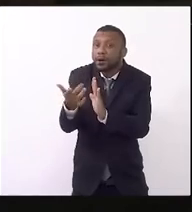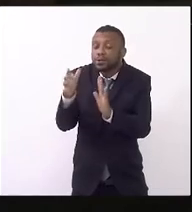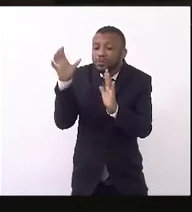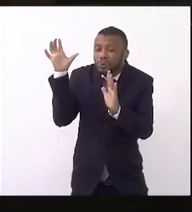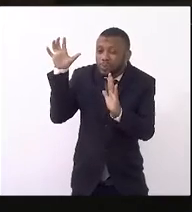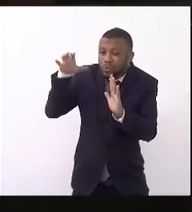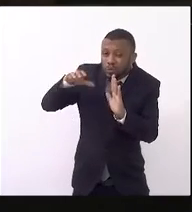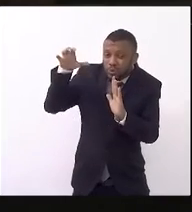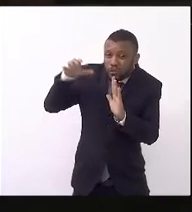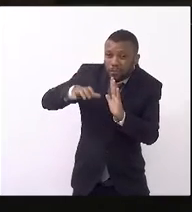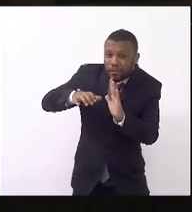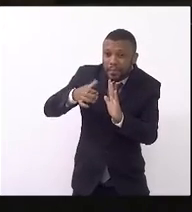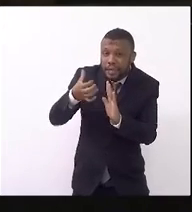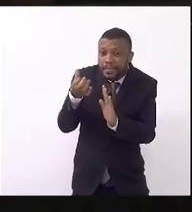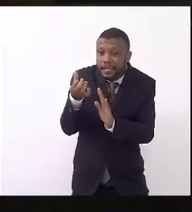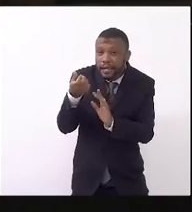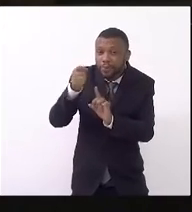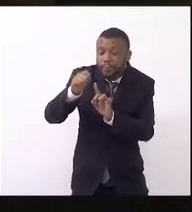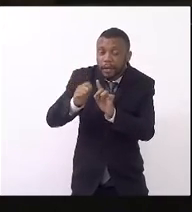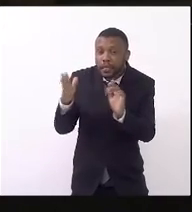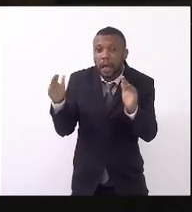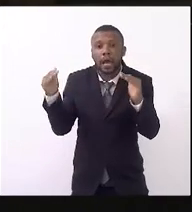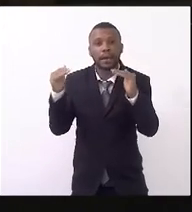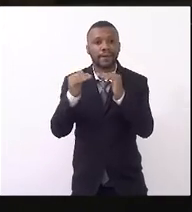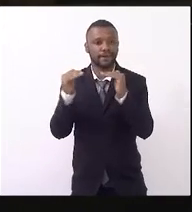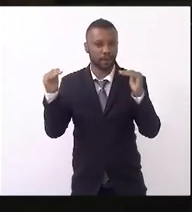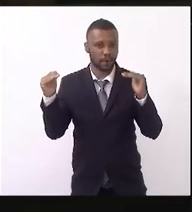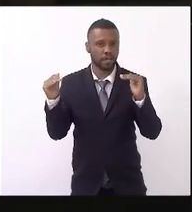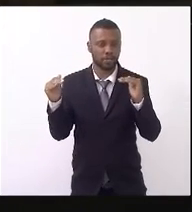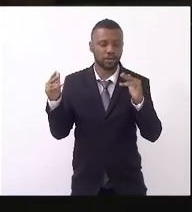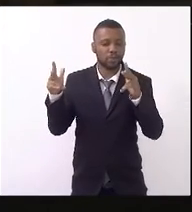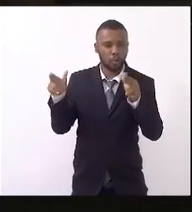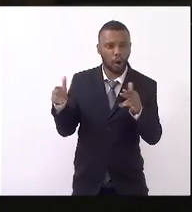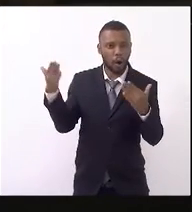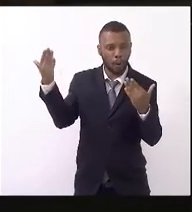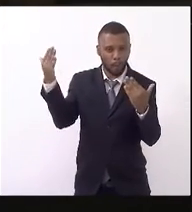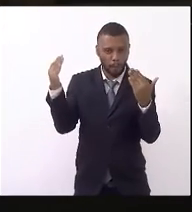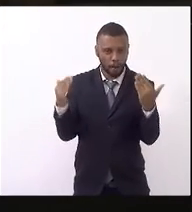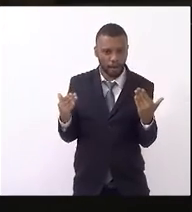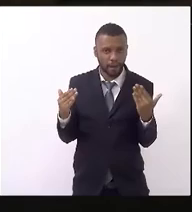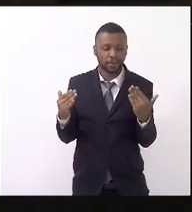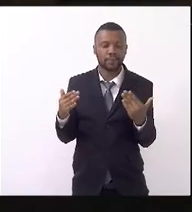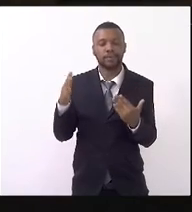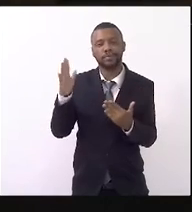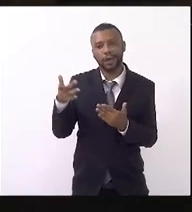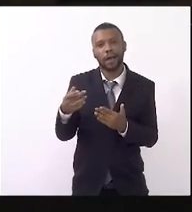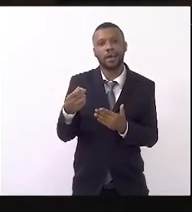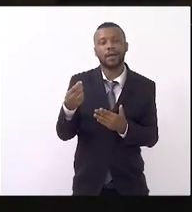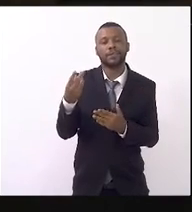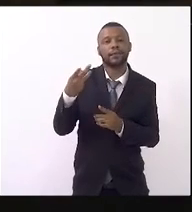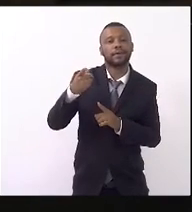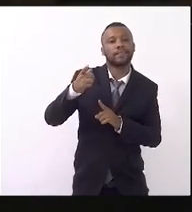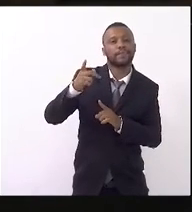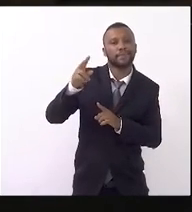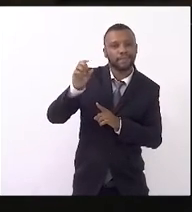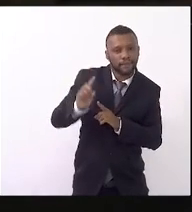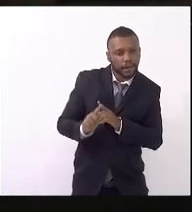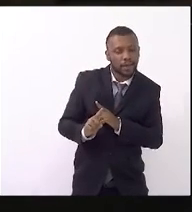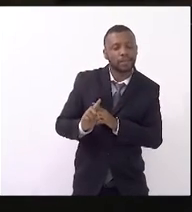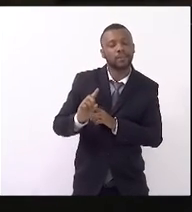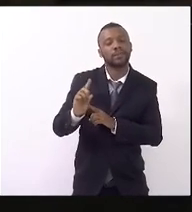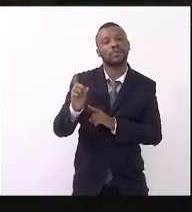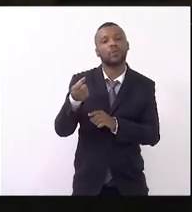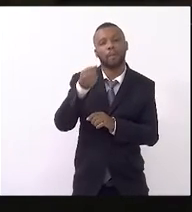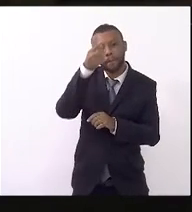a 6 meses. É a terceira vez que o município de Angra dos Reis sofre com perdas de vidas e